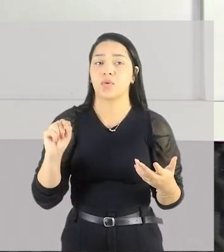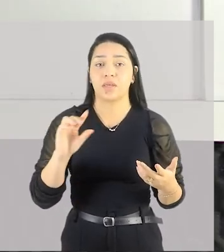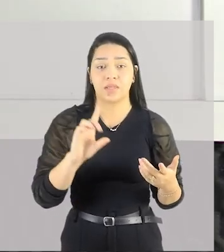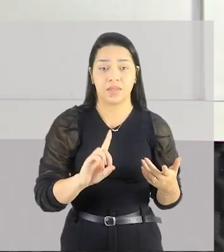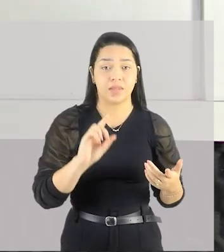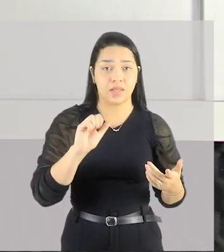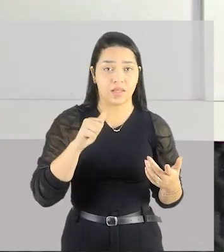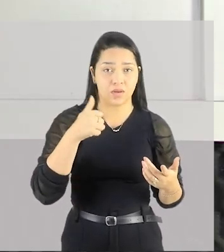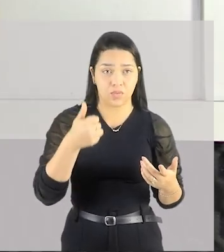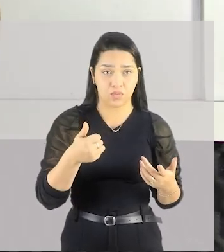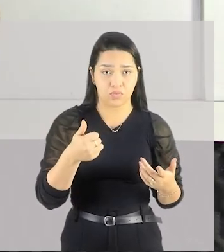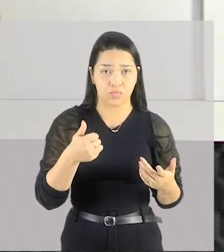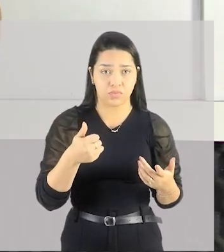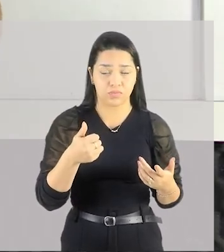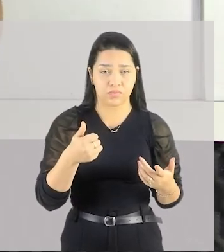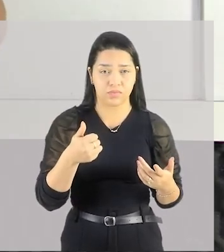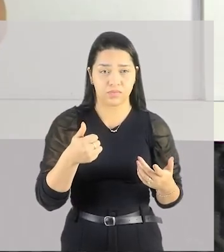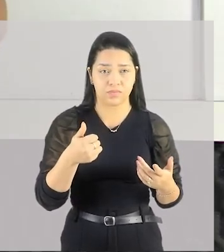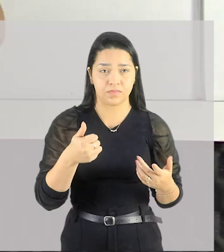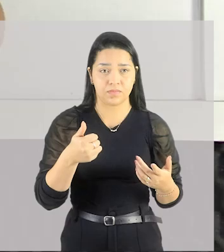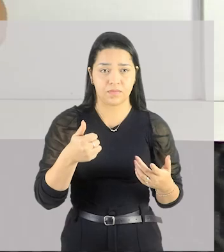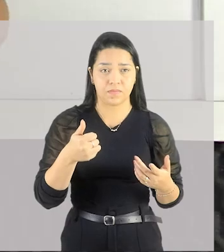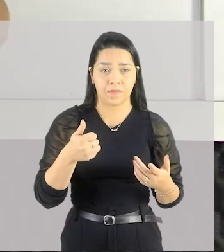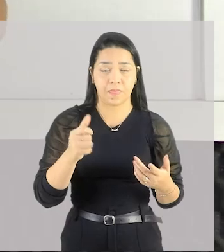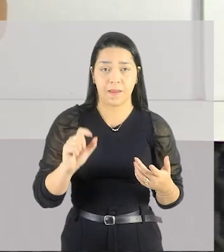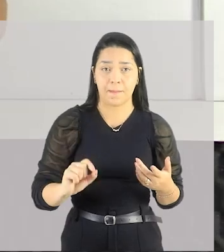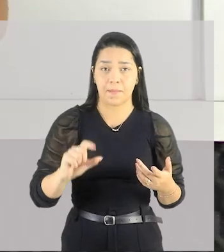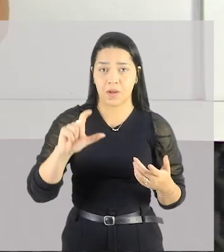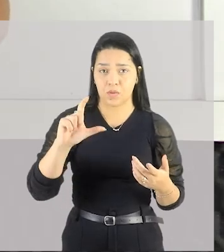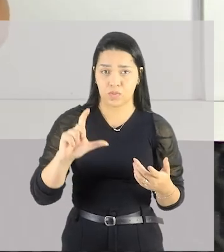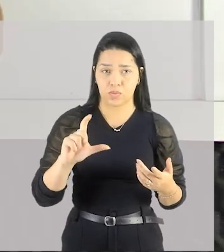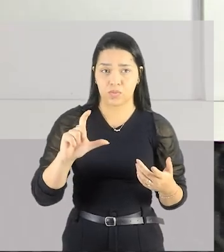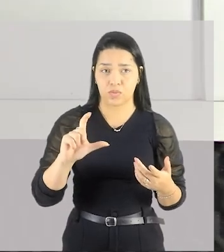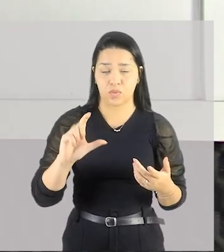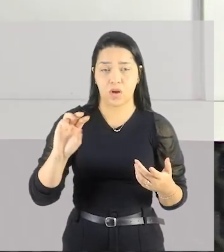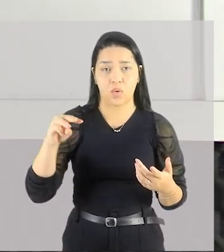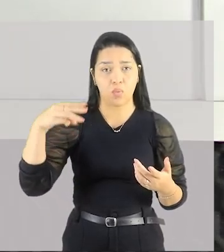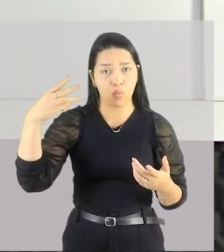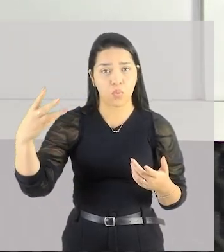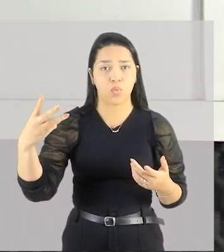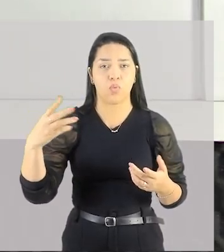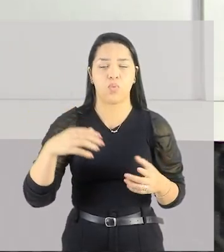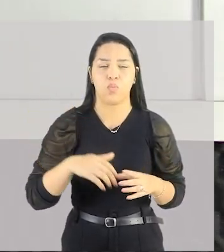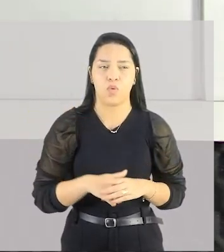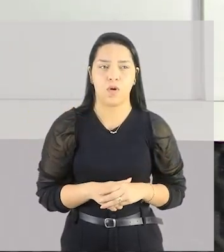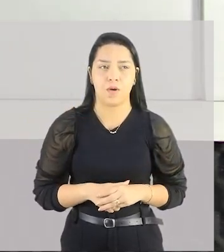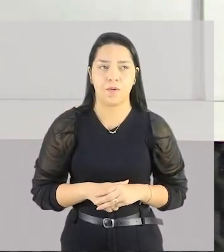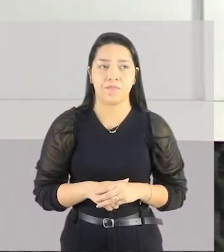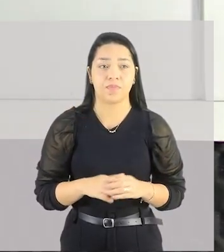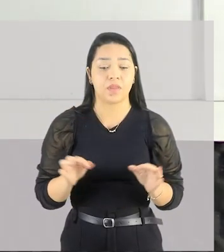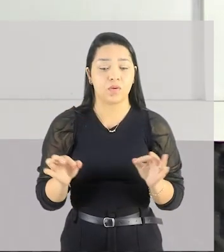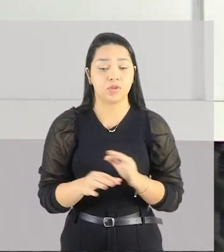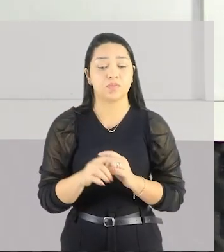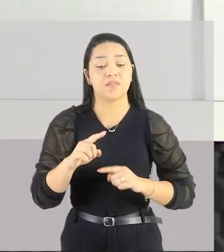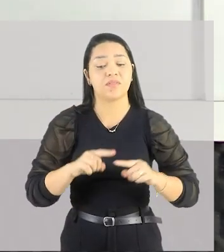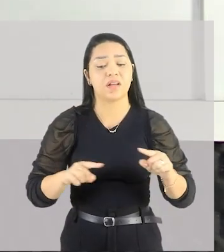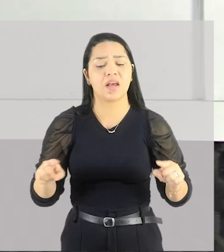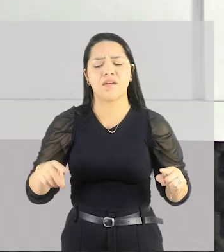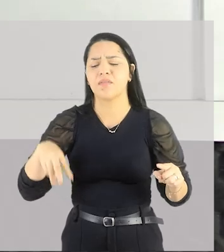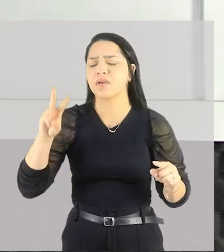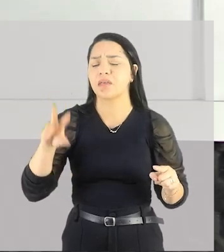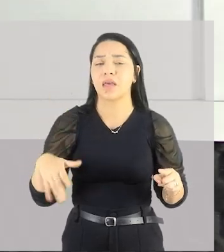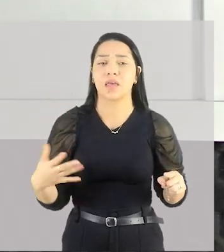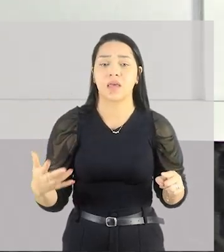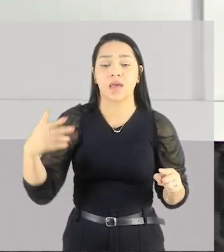O 81. Então, bem aqui vai ficar 4 vezes 81, ok? Bora para a parte